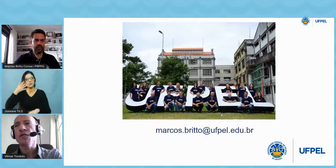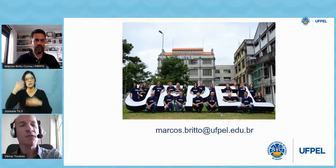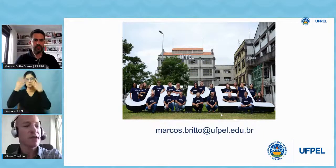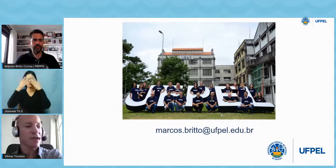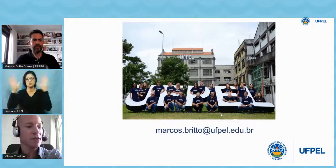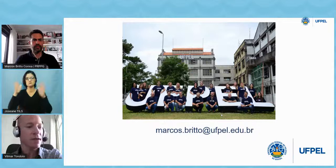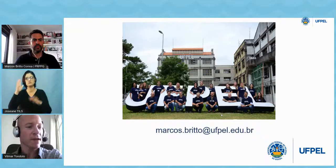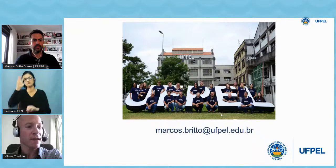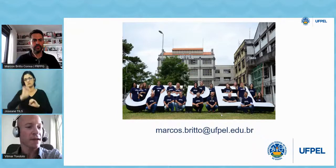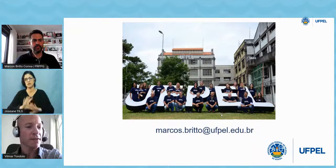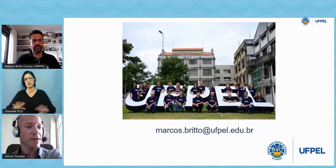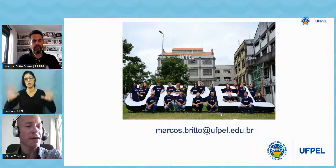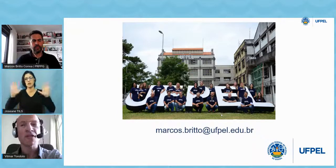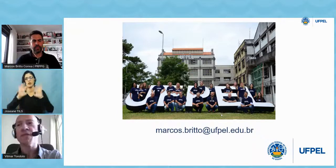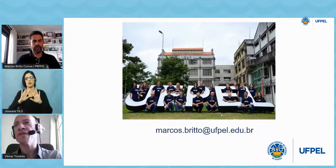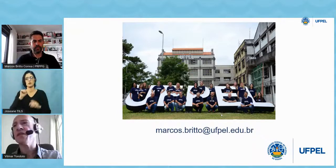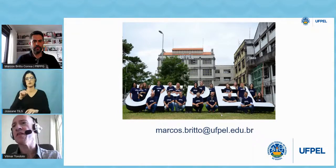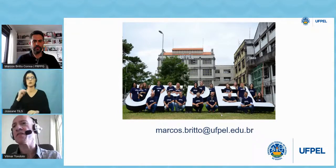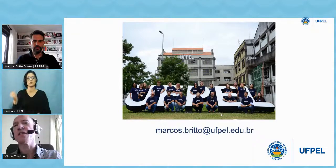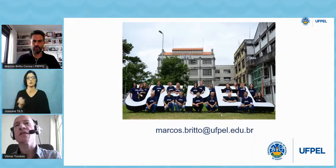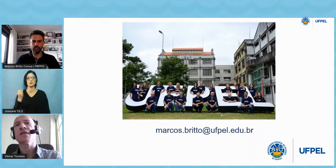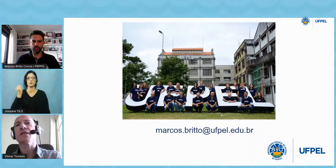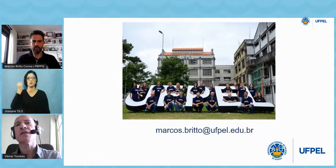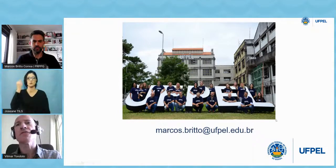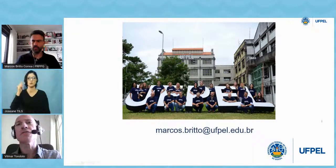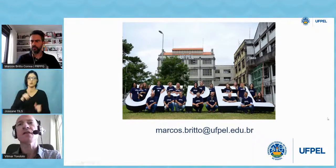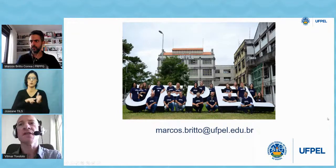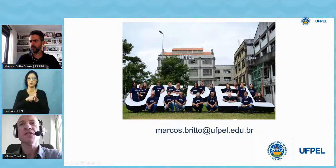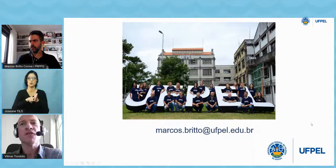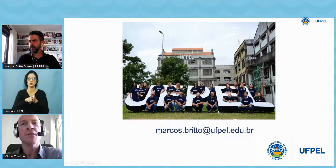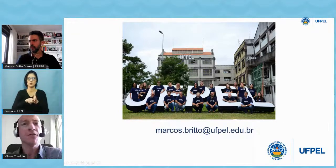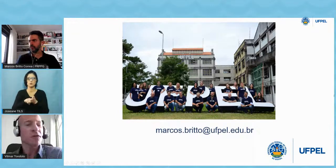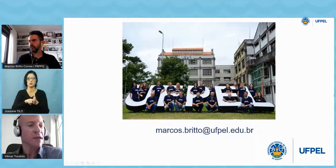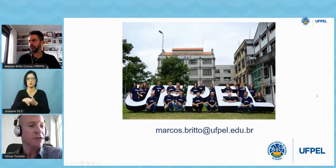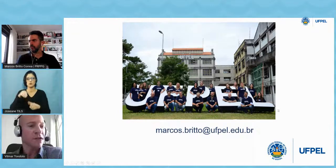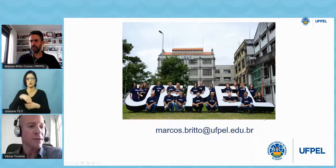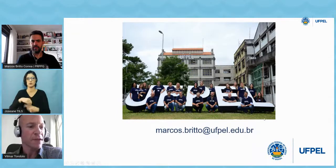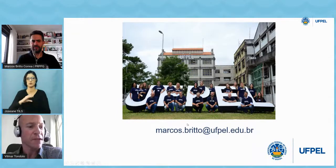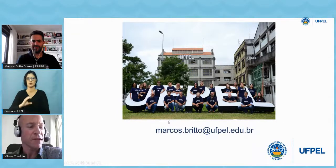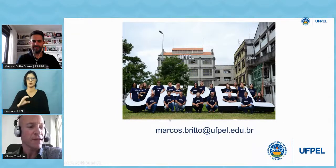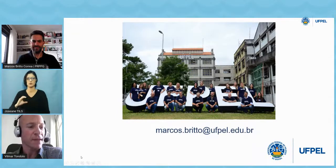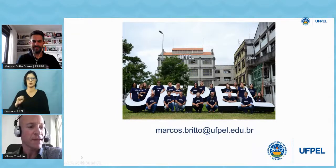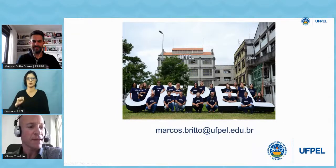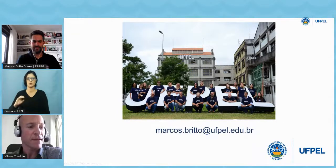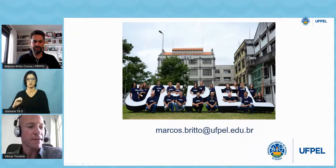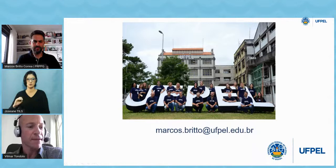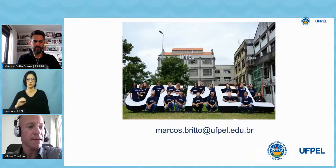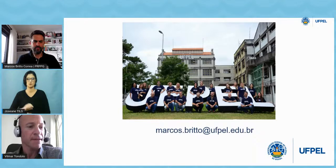e muito importante para nossas pesquisas aqui no CCSO. Muito obrigado novamente.